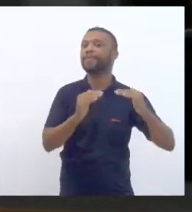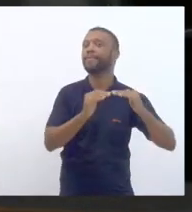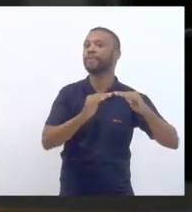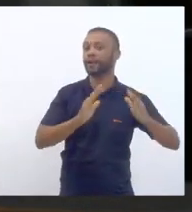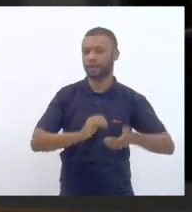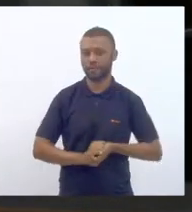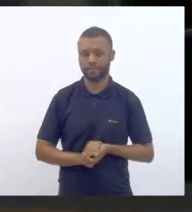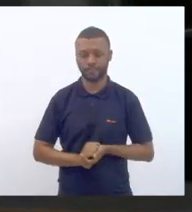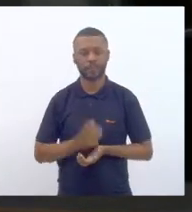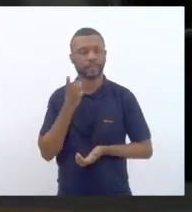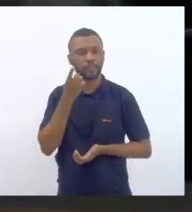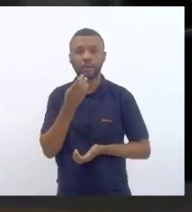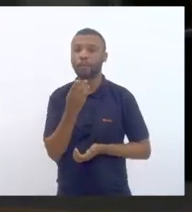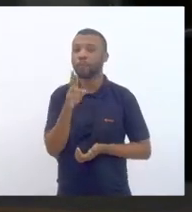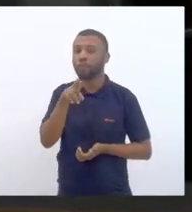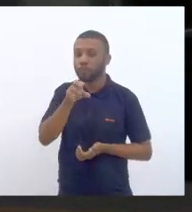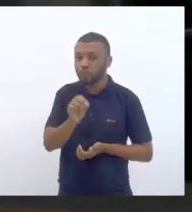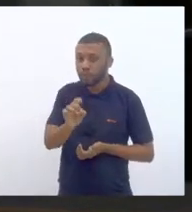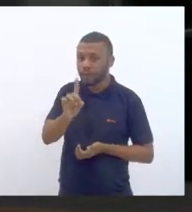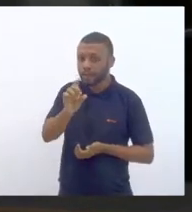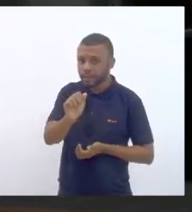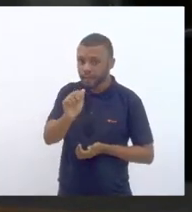Deputado Bruno Dauaire.